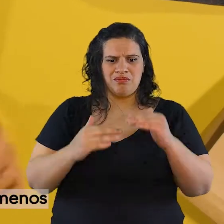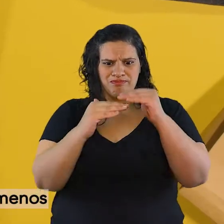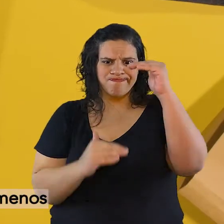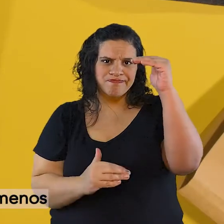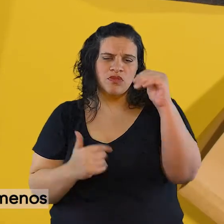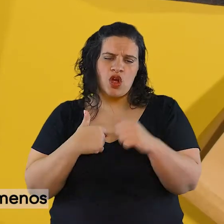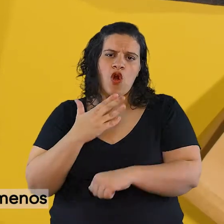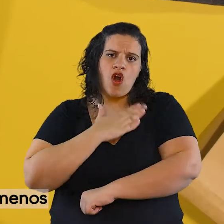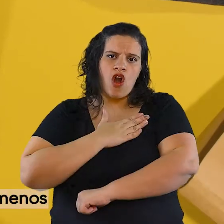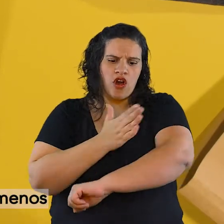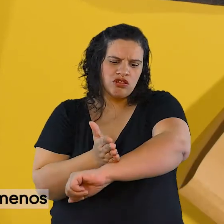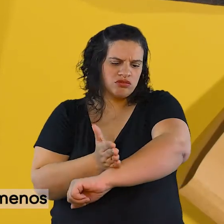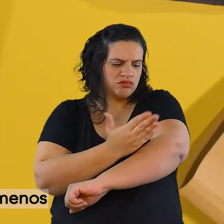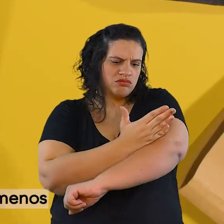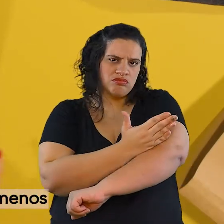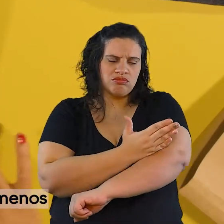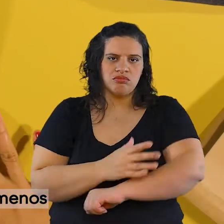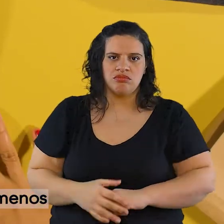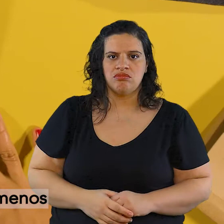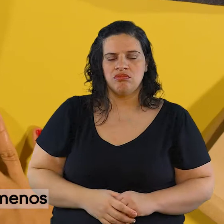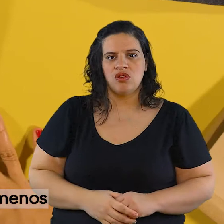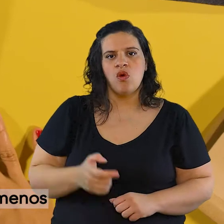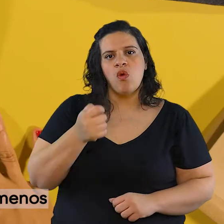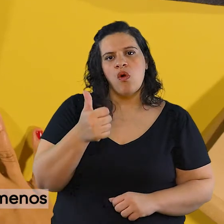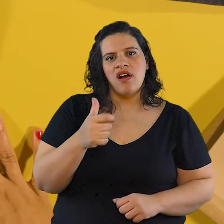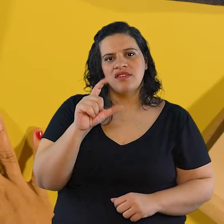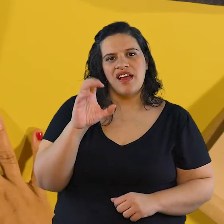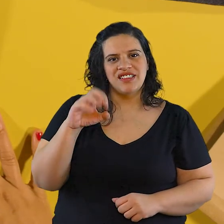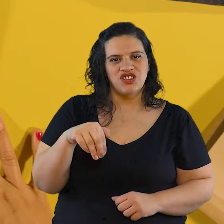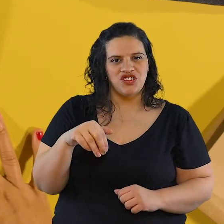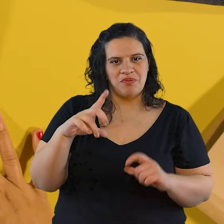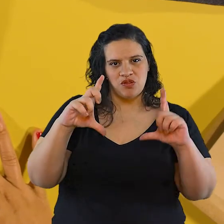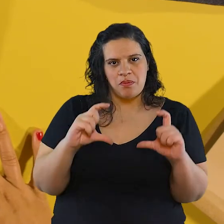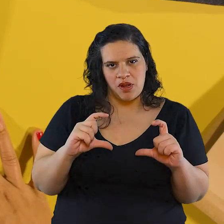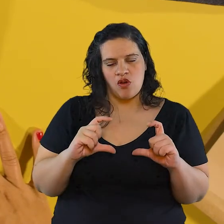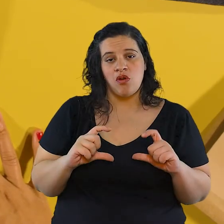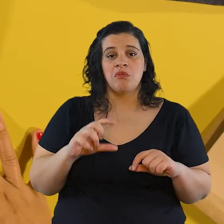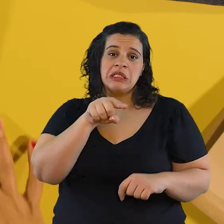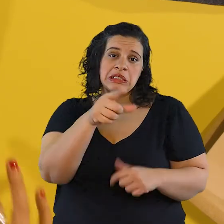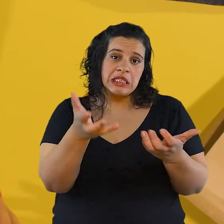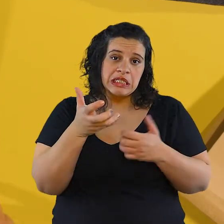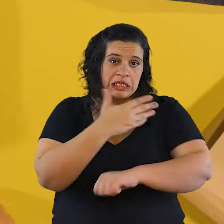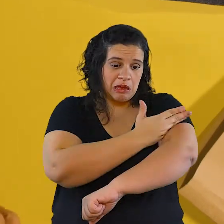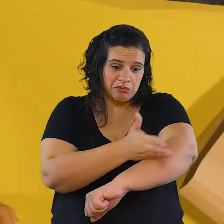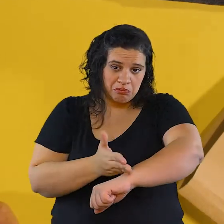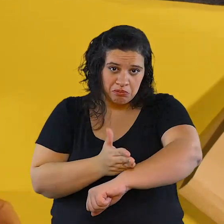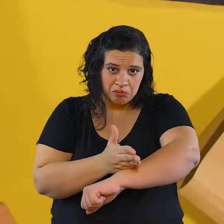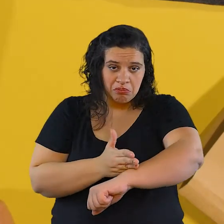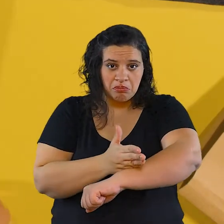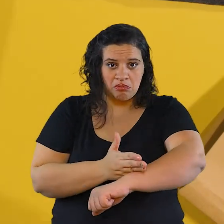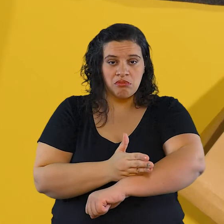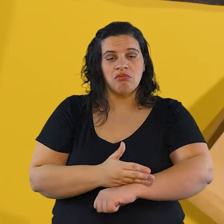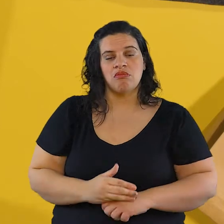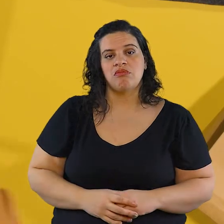Então, eu acho bem grande. Eu gosto de um pouco menos, uns quase 10 centímetros a menos. Mas, quem